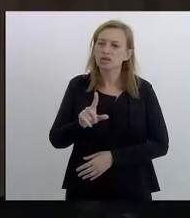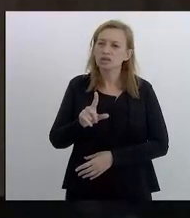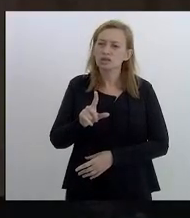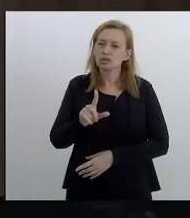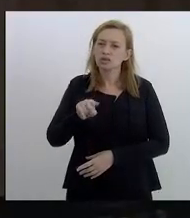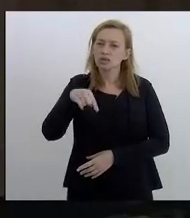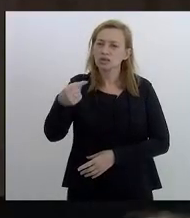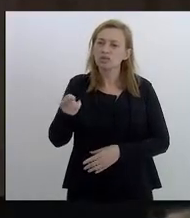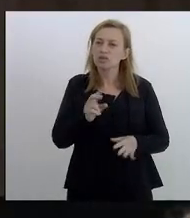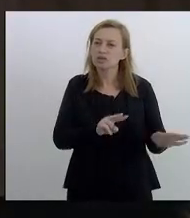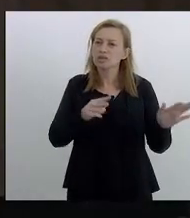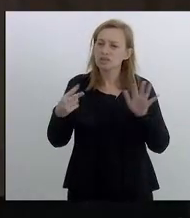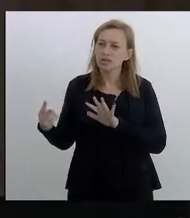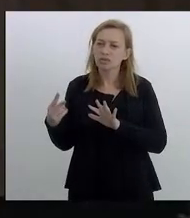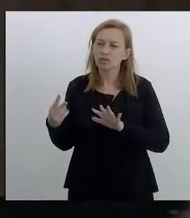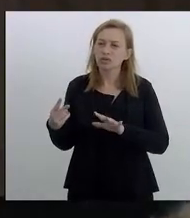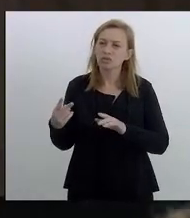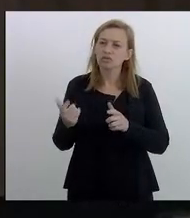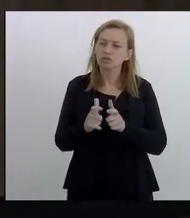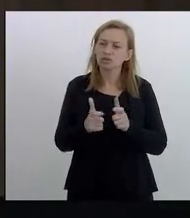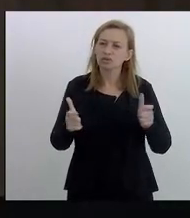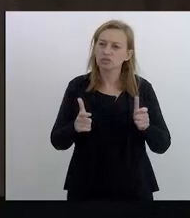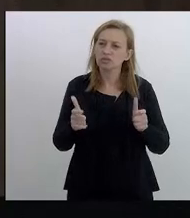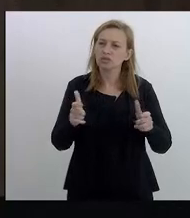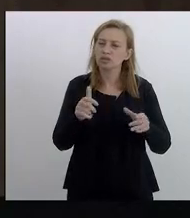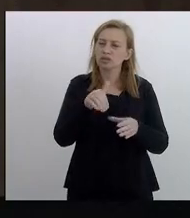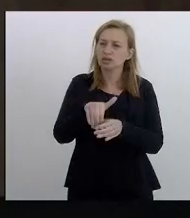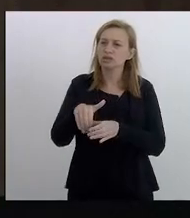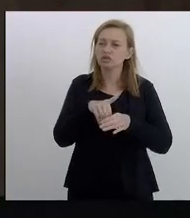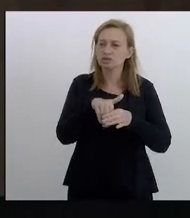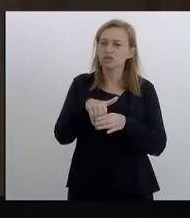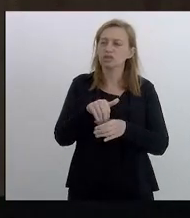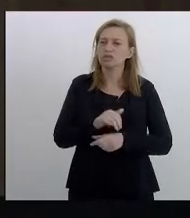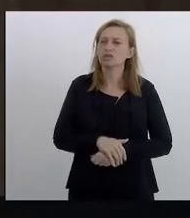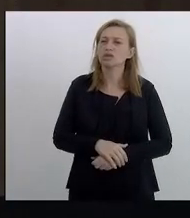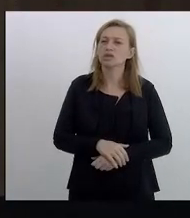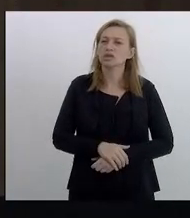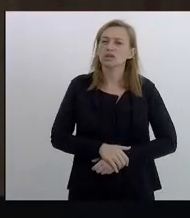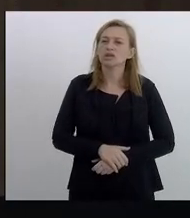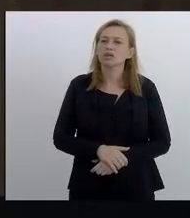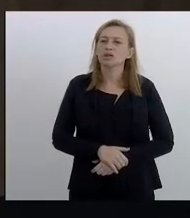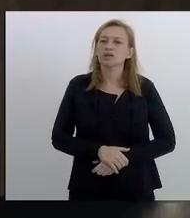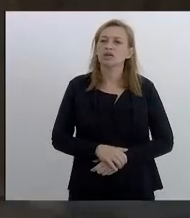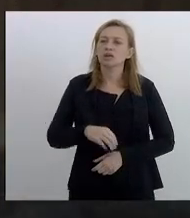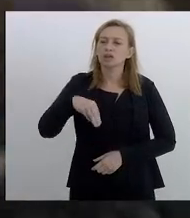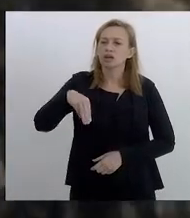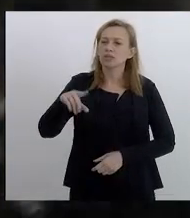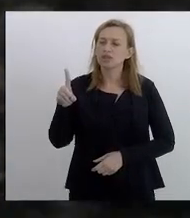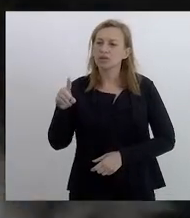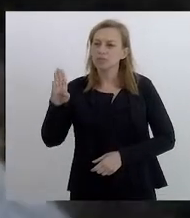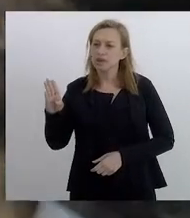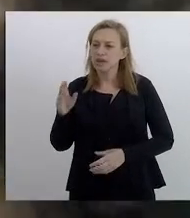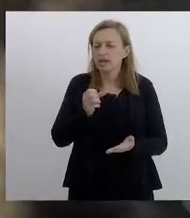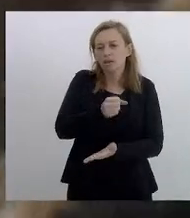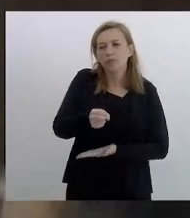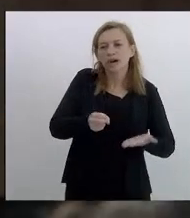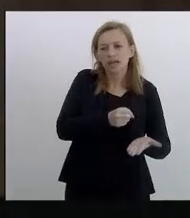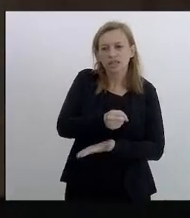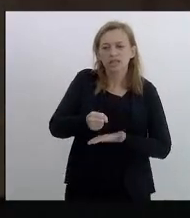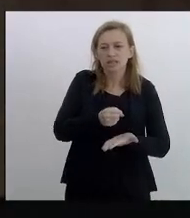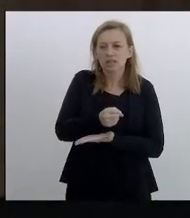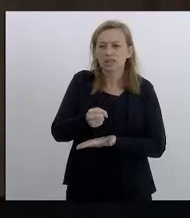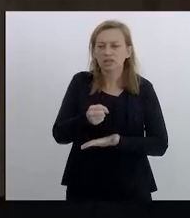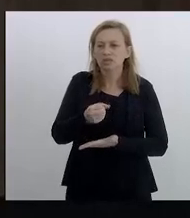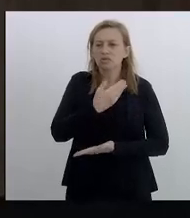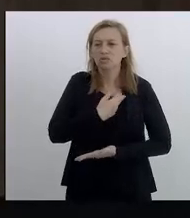na próxima semana com essas grandes votações. Então, o MDB, que é o MDB que é base do